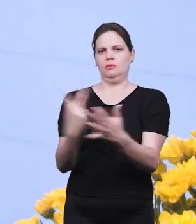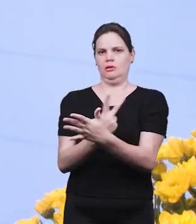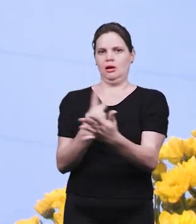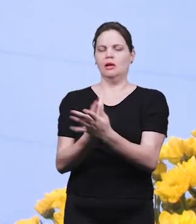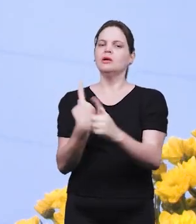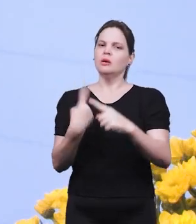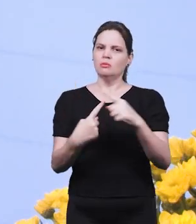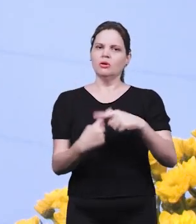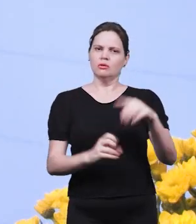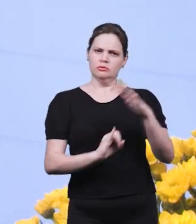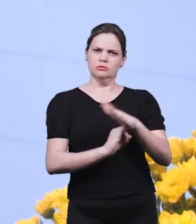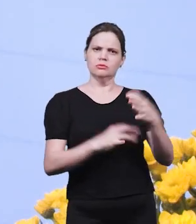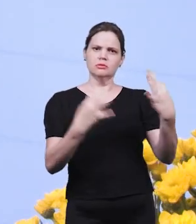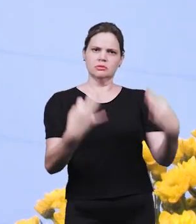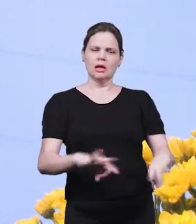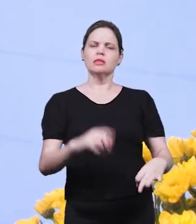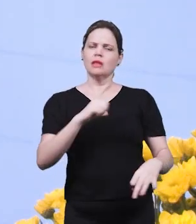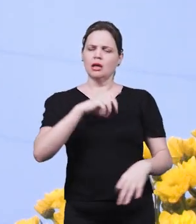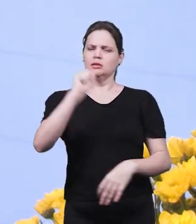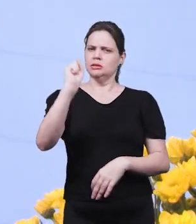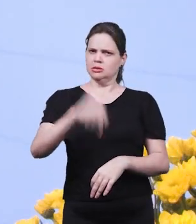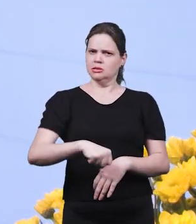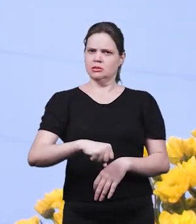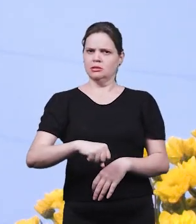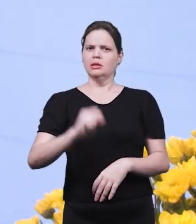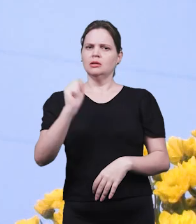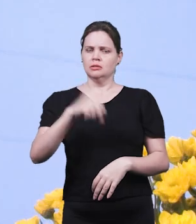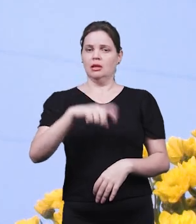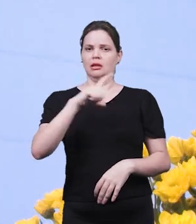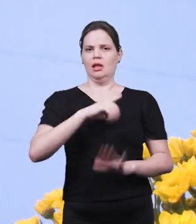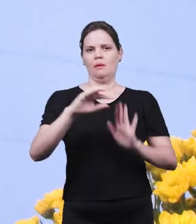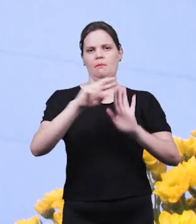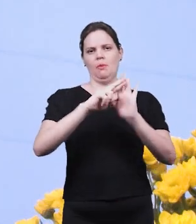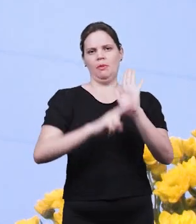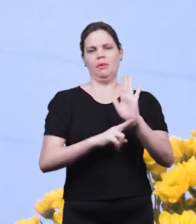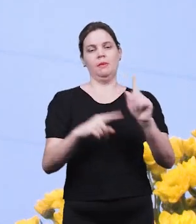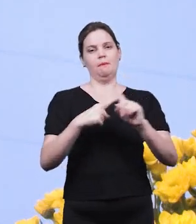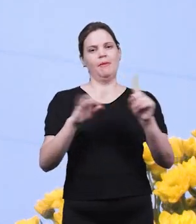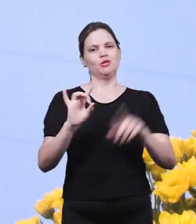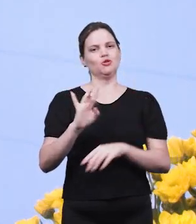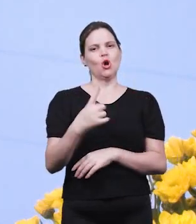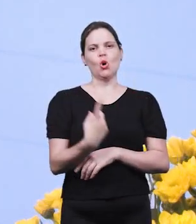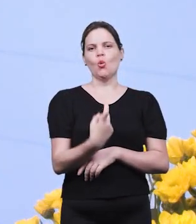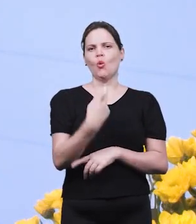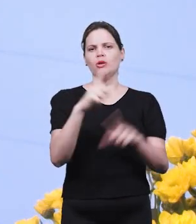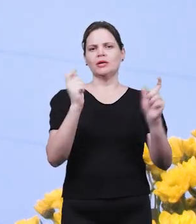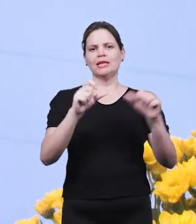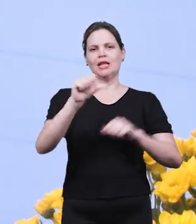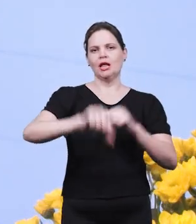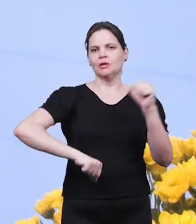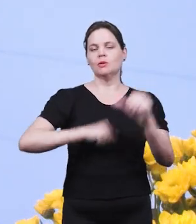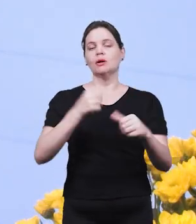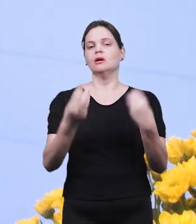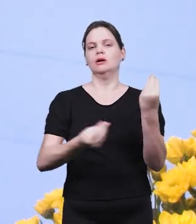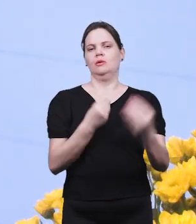Instituto existe. Somente uma mudança legislativa, como a PEC, é que